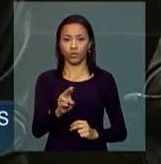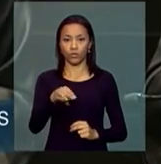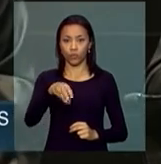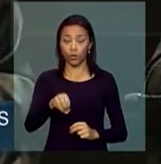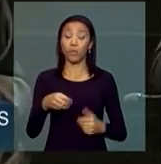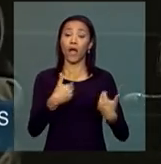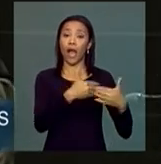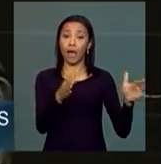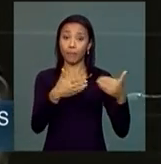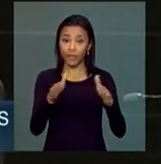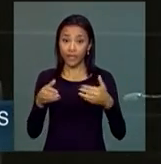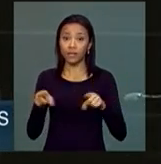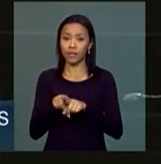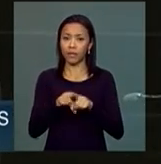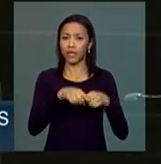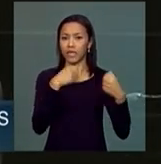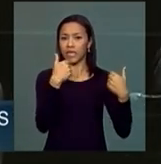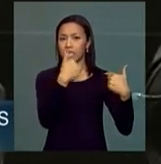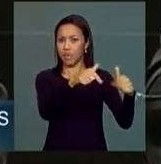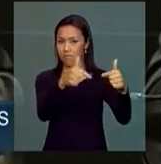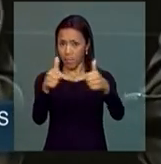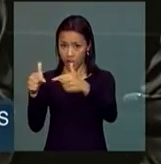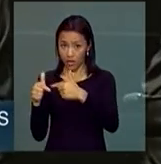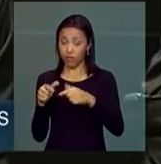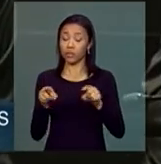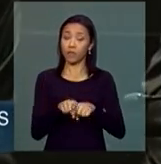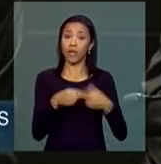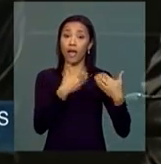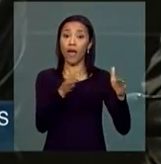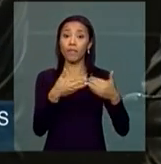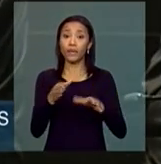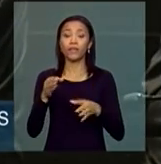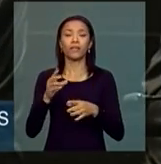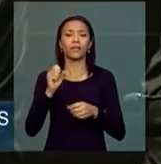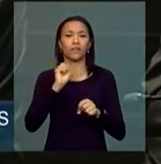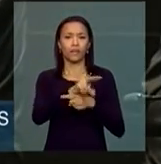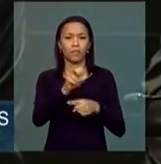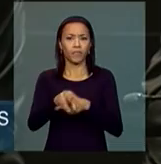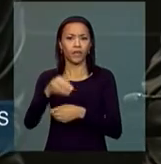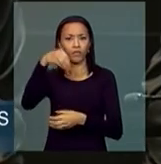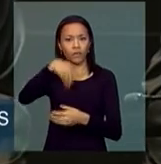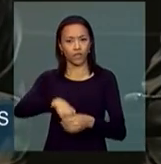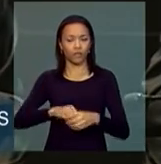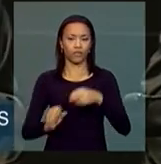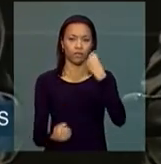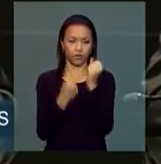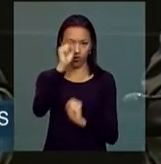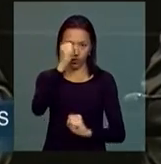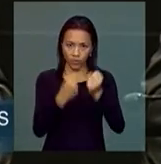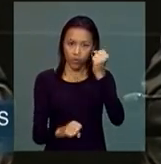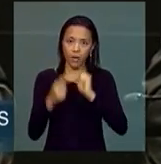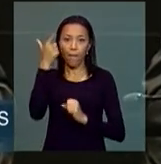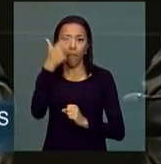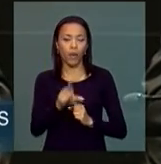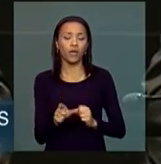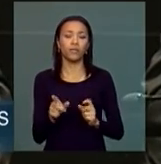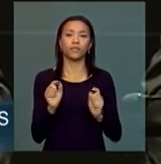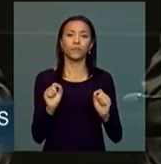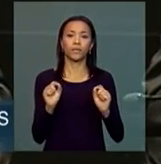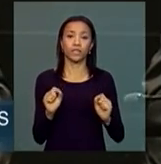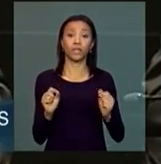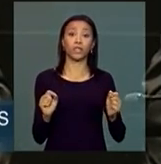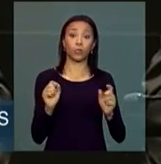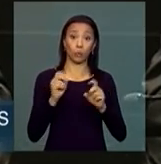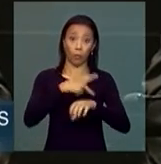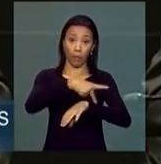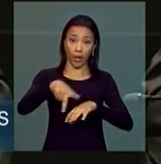rural e também mais emprego na indústria, significa mais produção de alimentos, significa mais capacidade do país